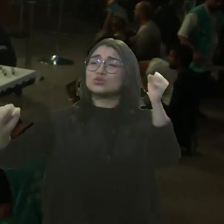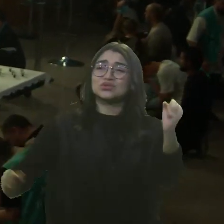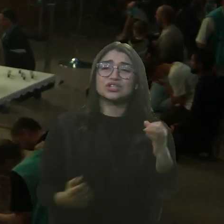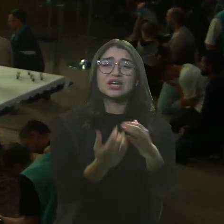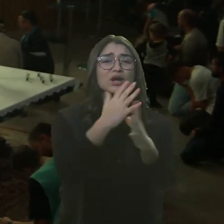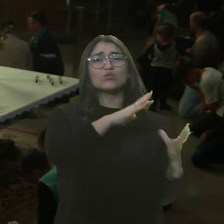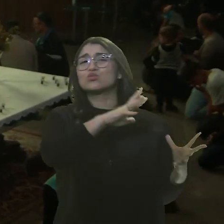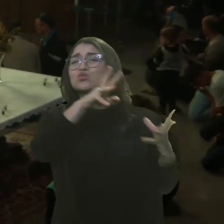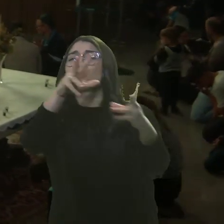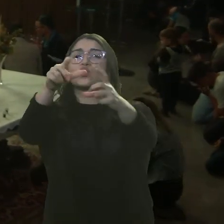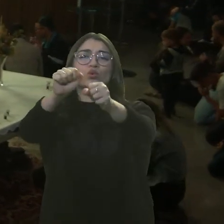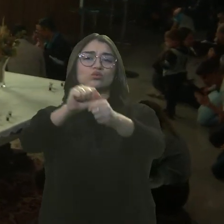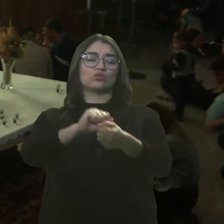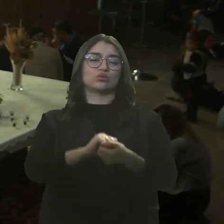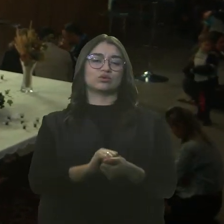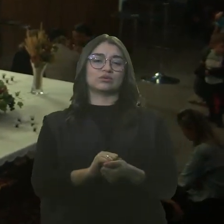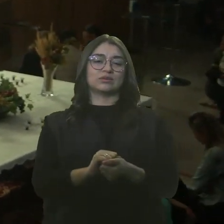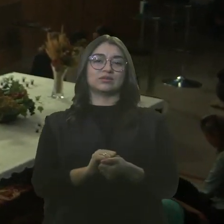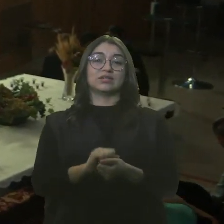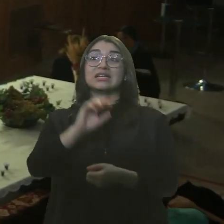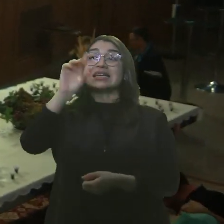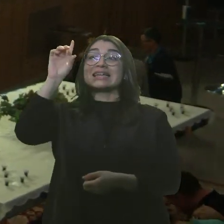sua criação.